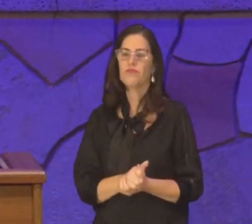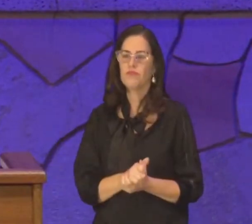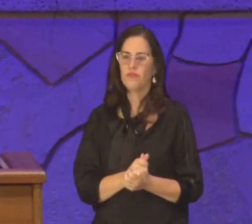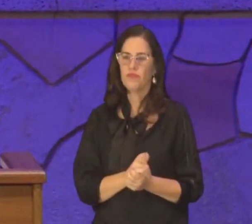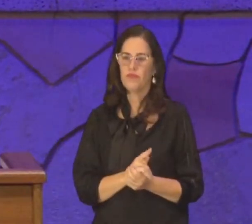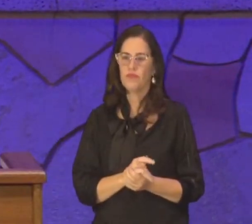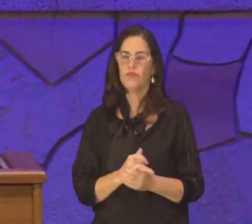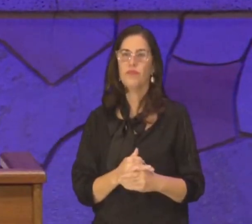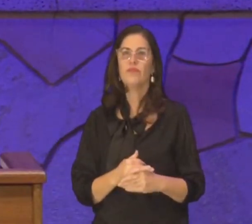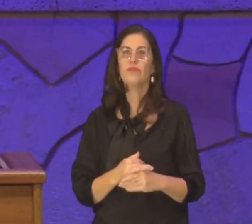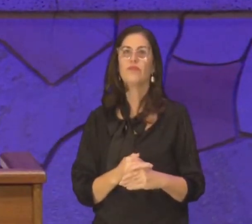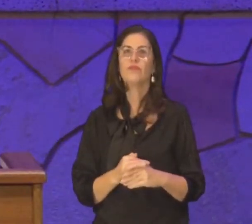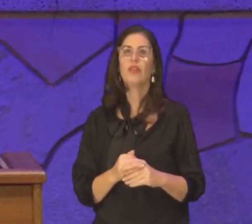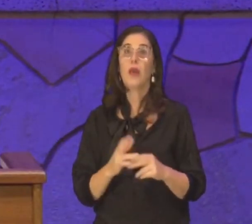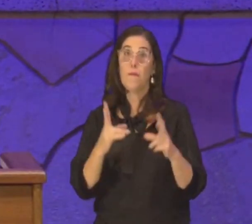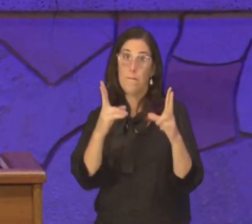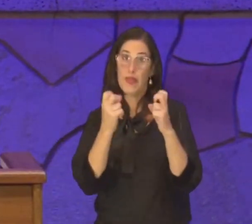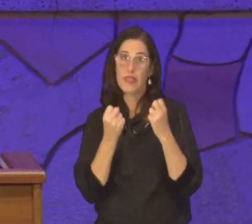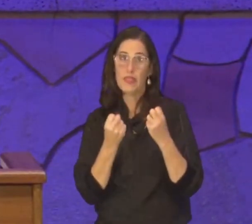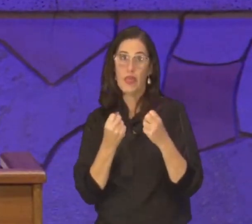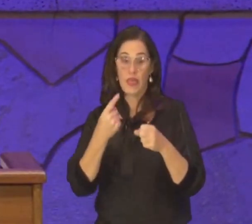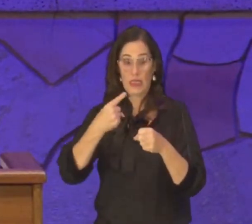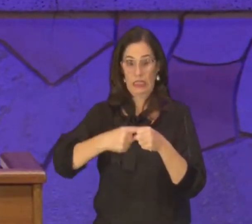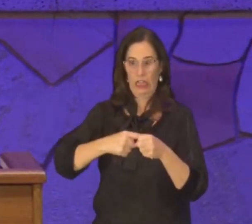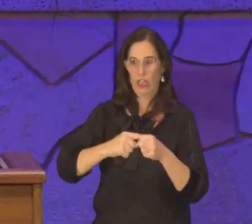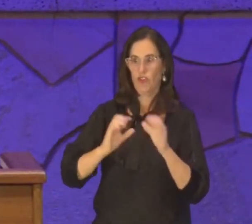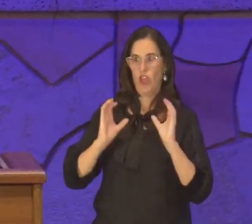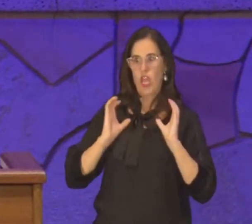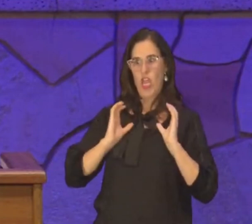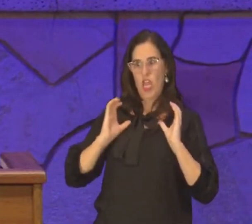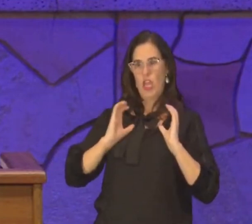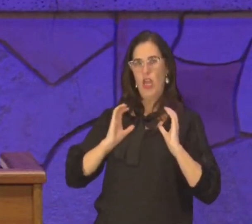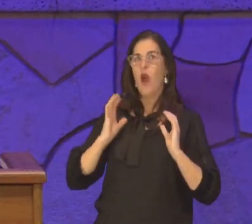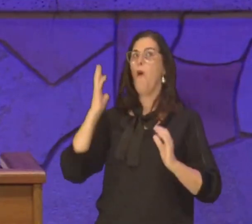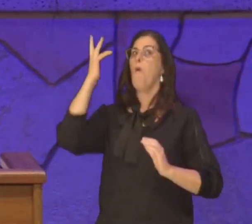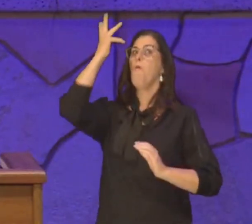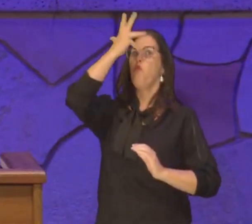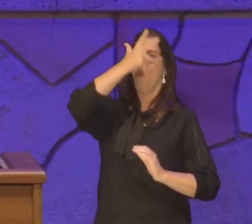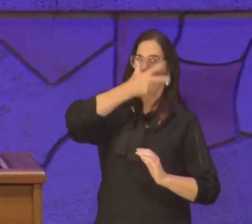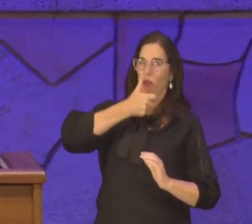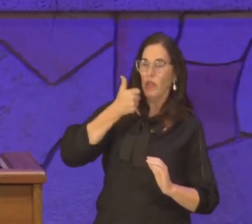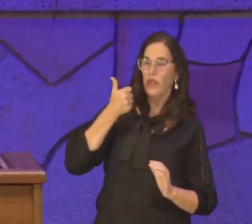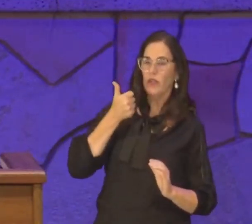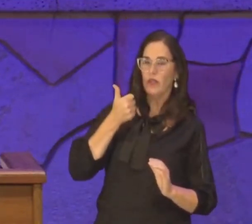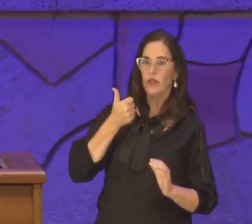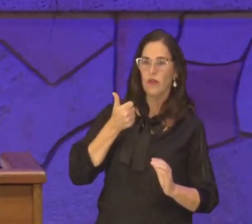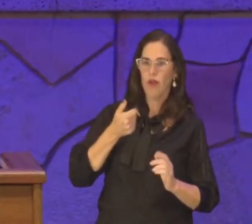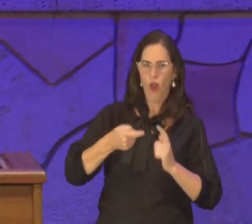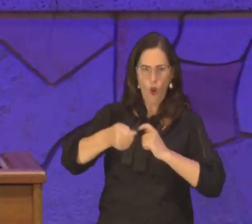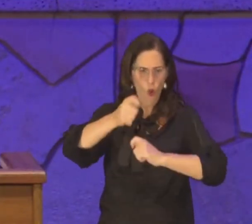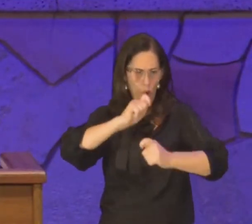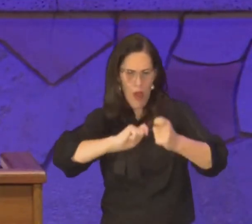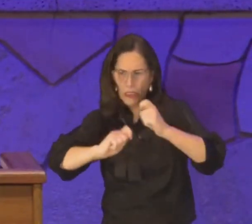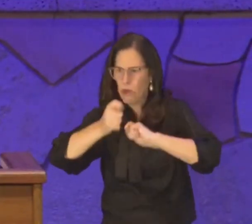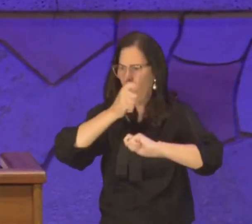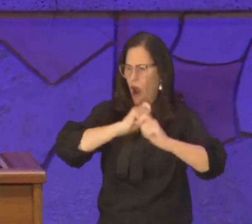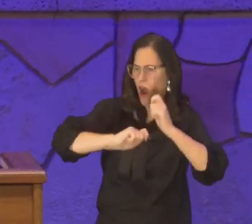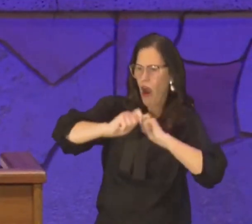recursos materiais. Agora o irmão perceba, uma cidade rica, bonita, com comércio a todo